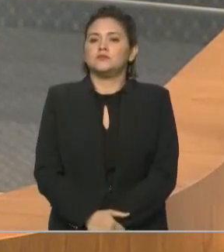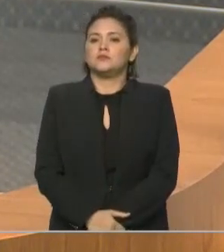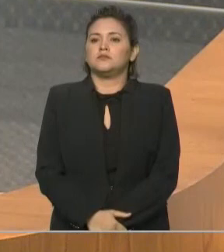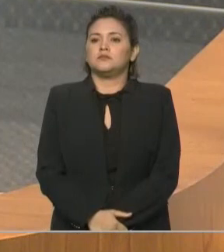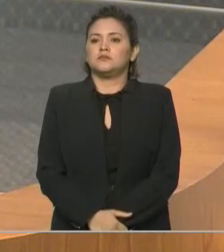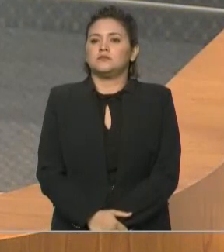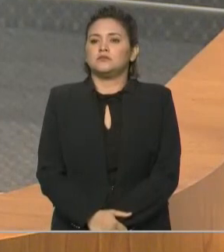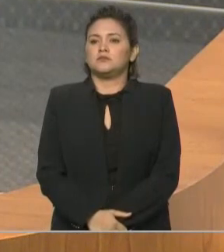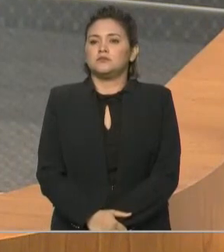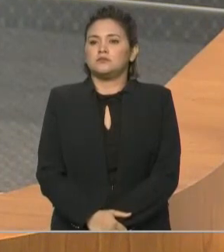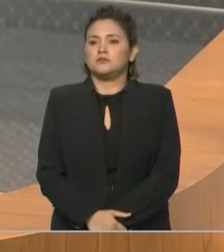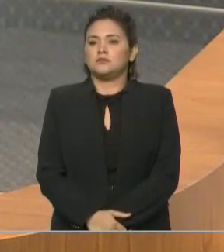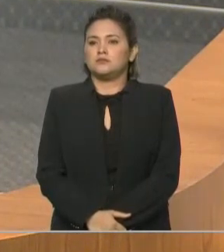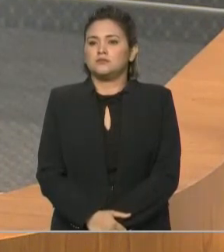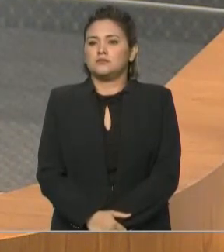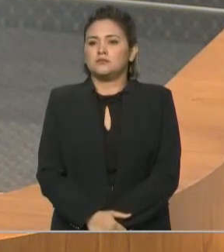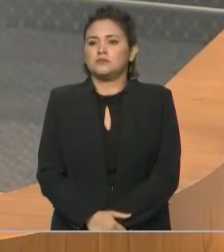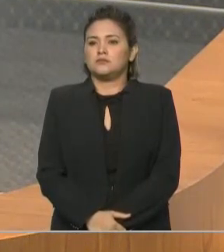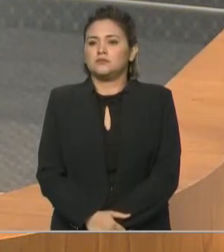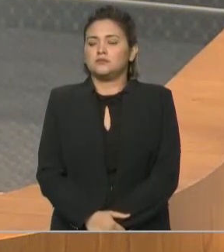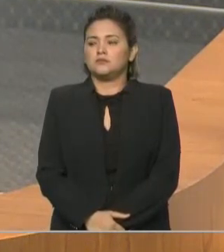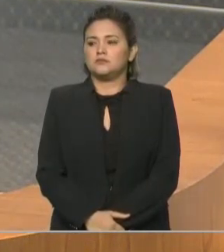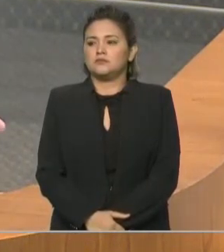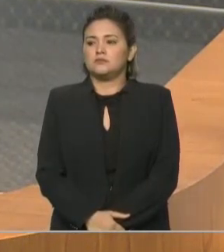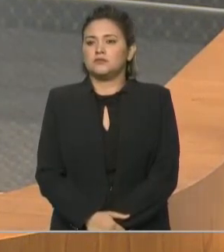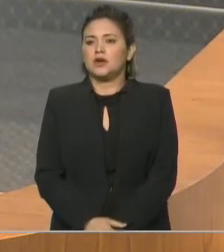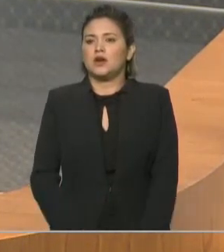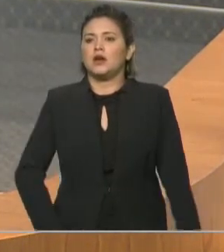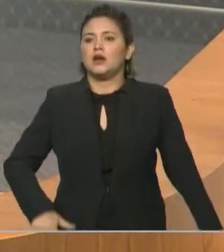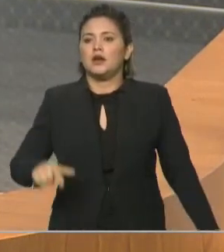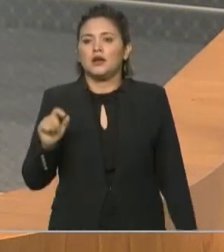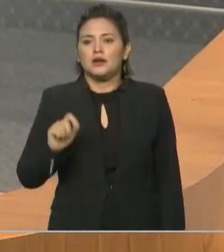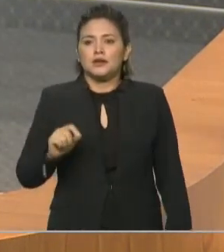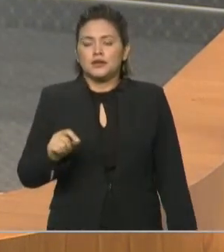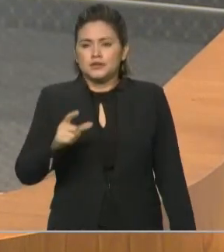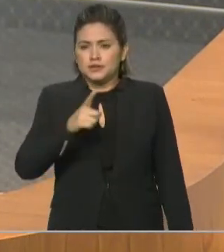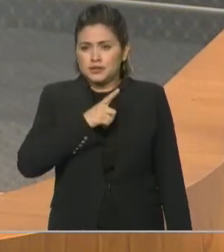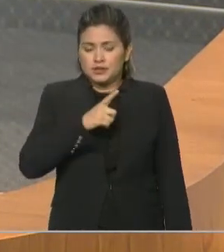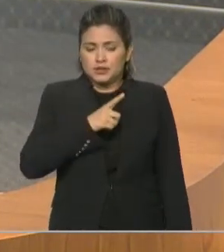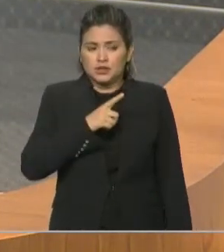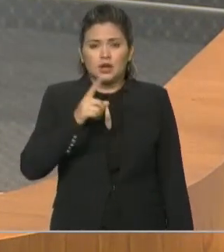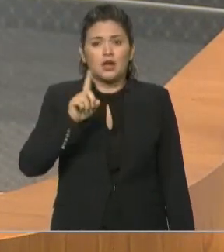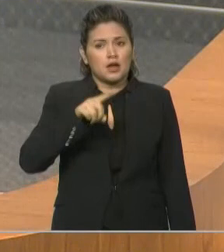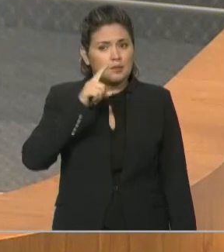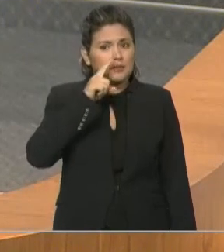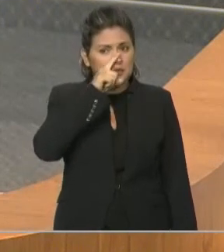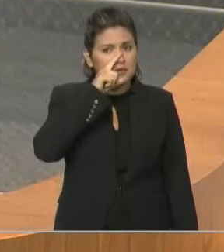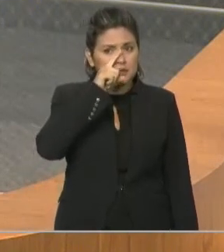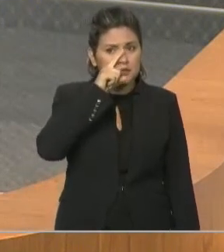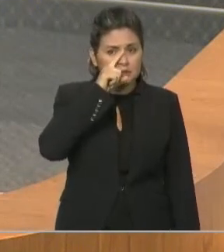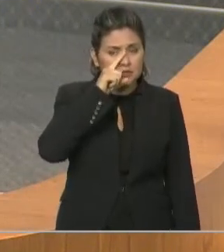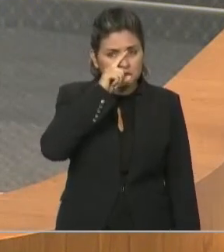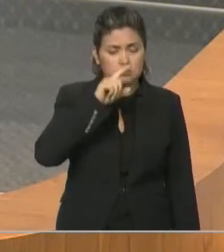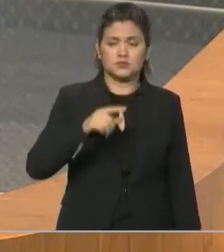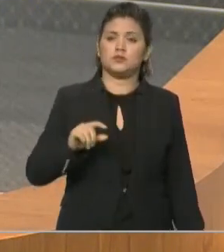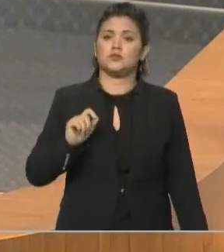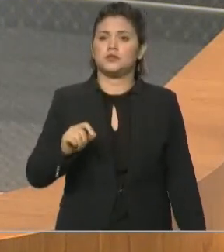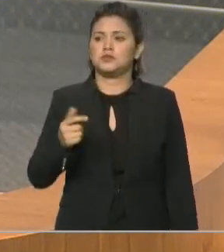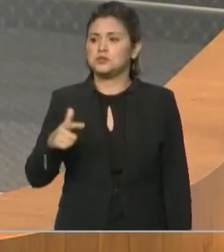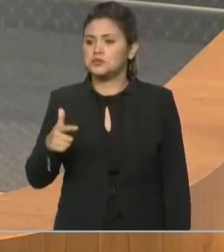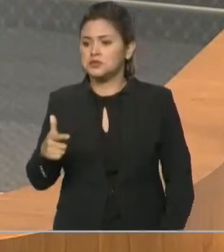risco. As que não têm, nem sequer sabemos do que pode acontecer, porque não tem tecnicidade, não